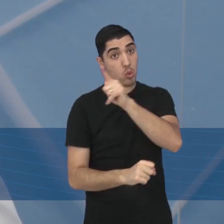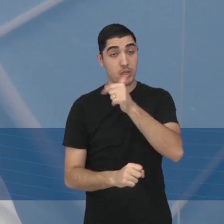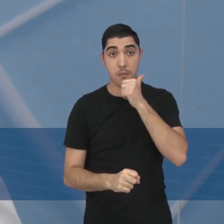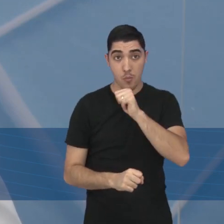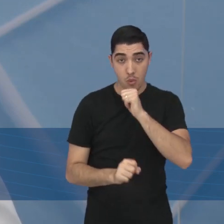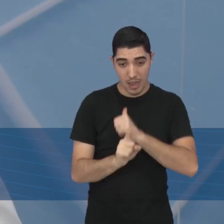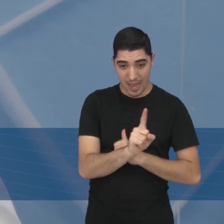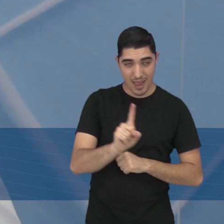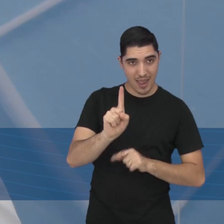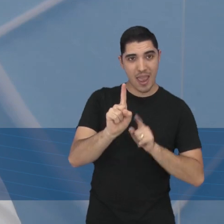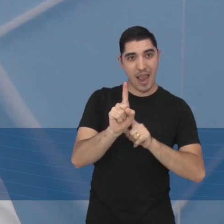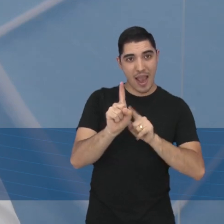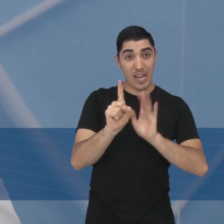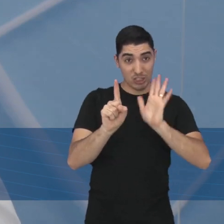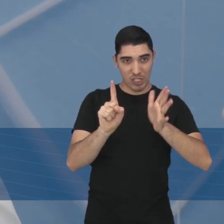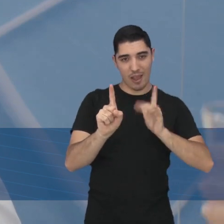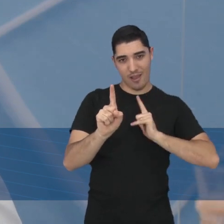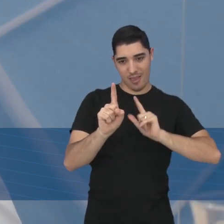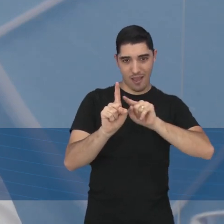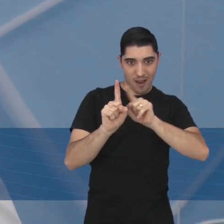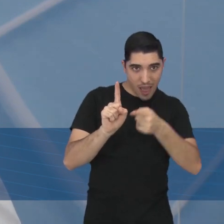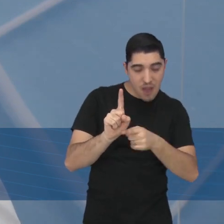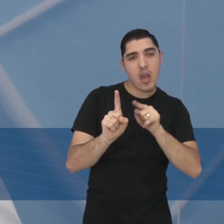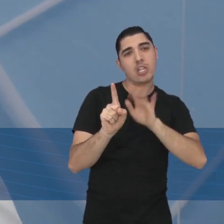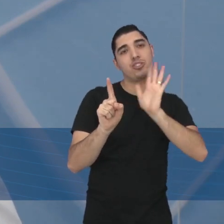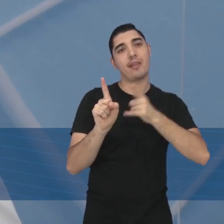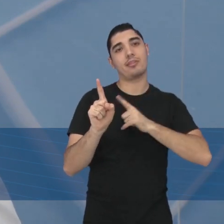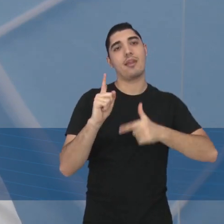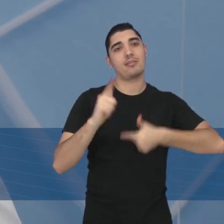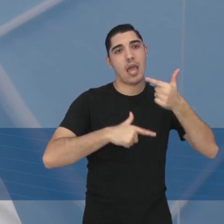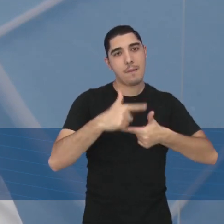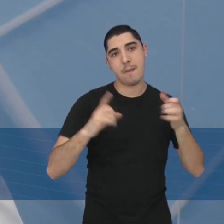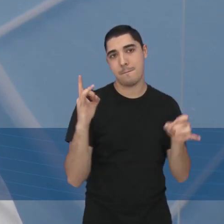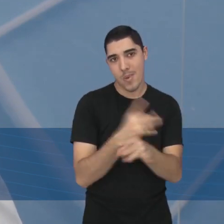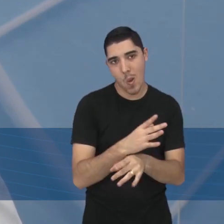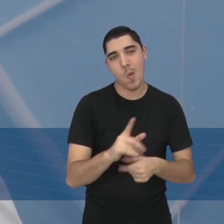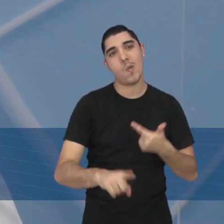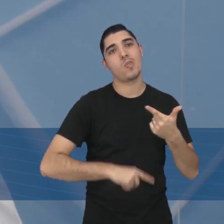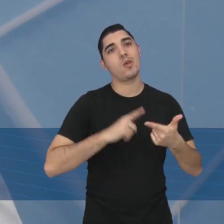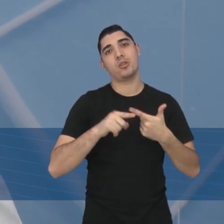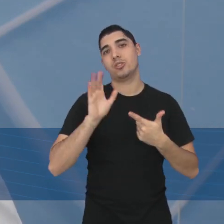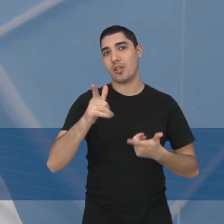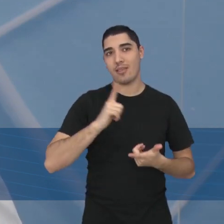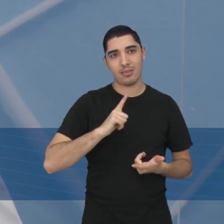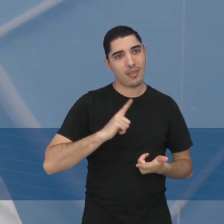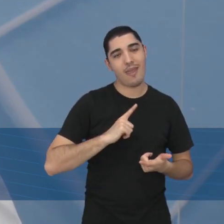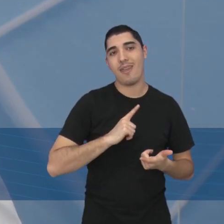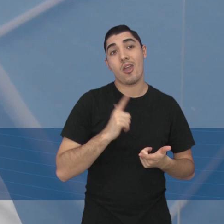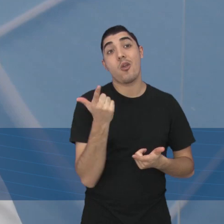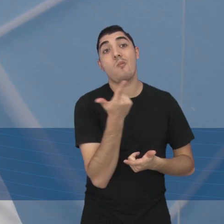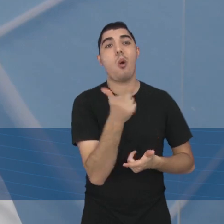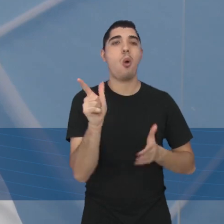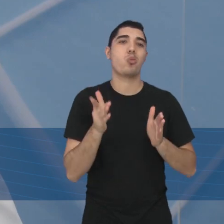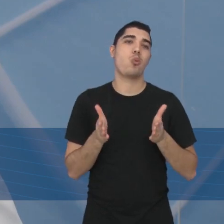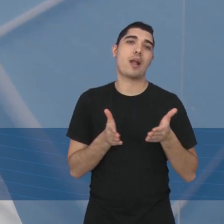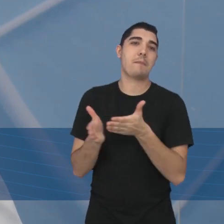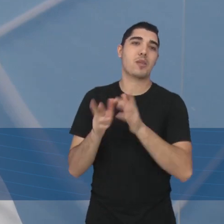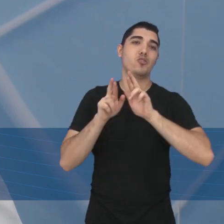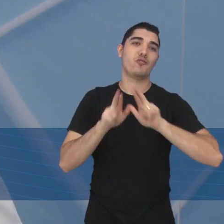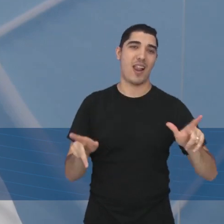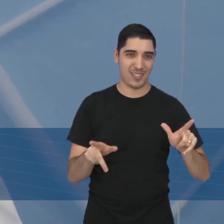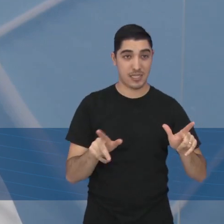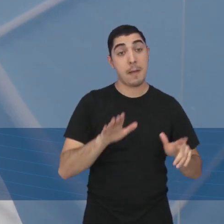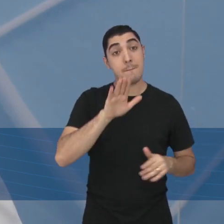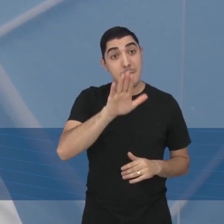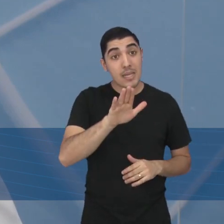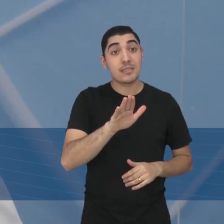ela já está com a carreira dela iniciada muitas vezes, ela já tem um emprego, ela já tem um caminho para seguir. Só que